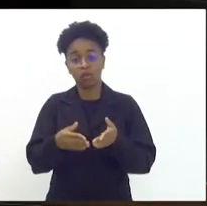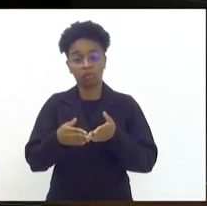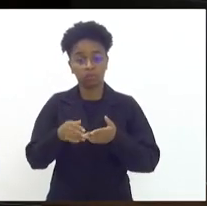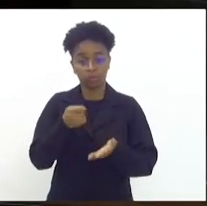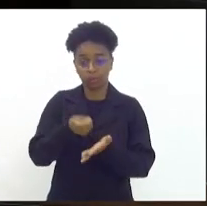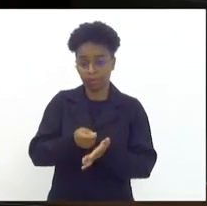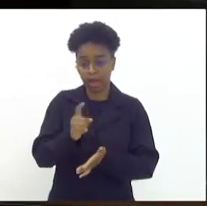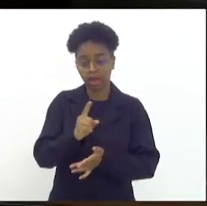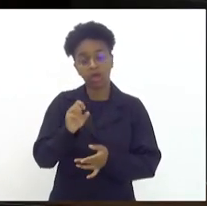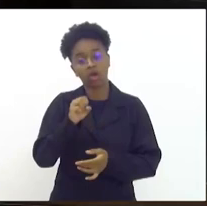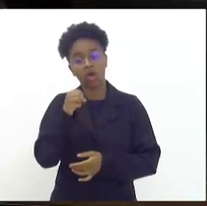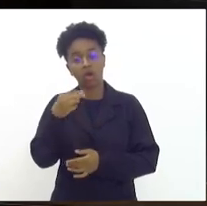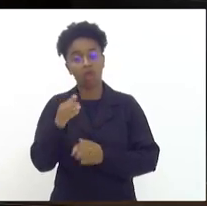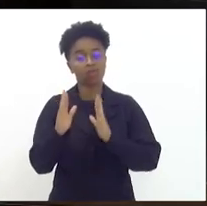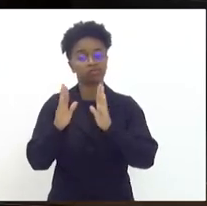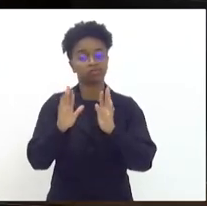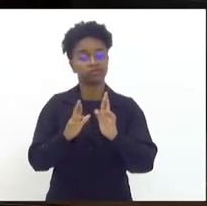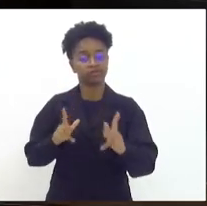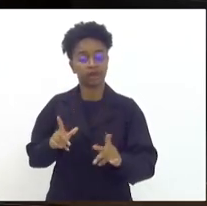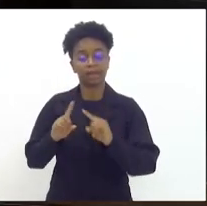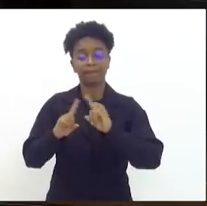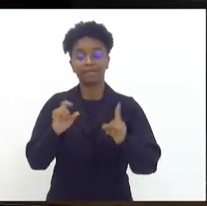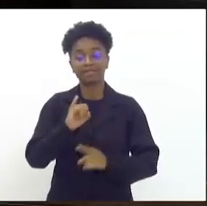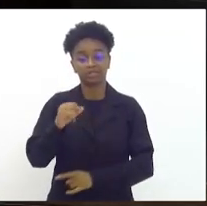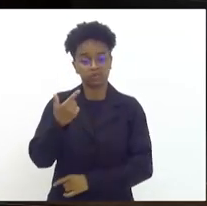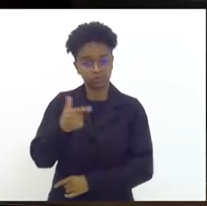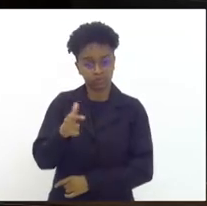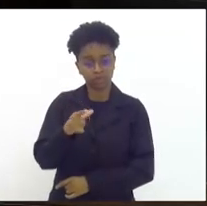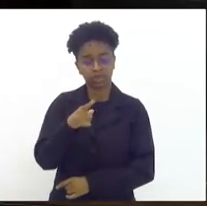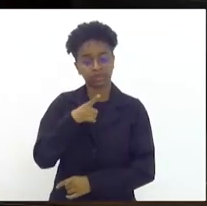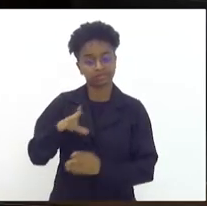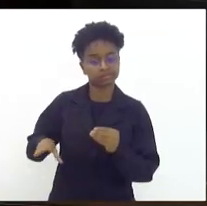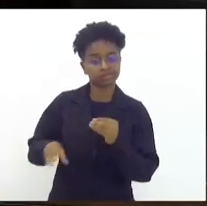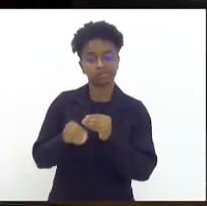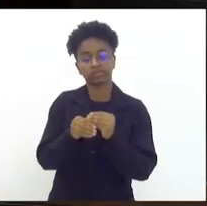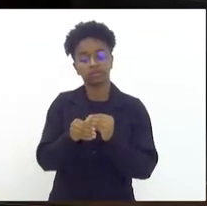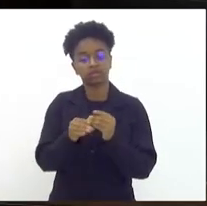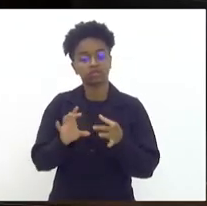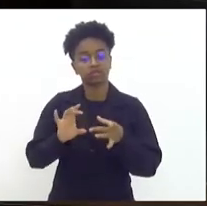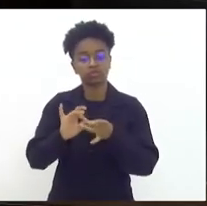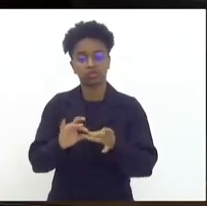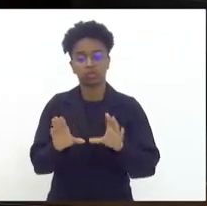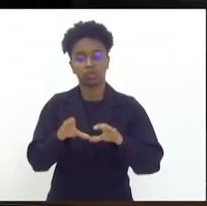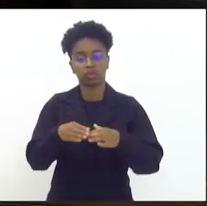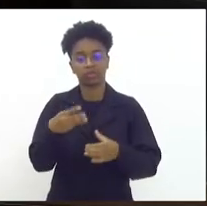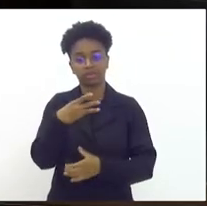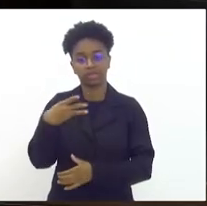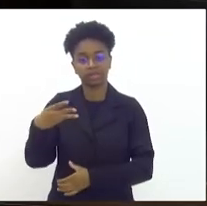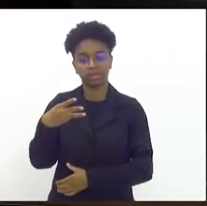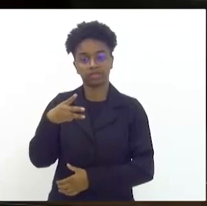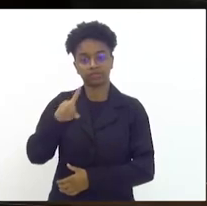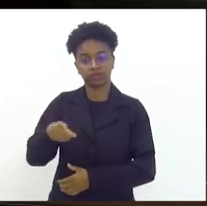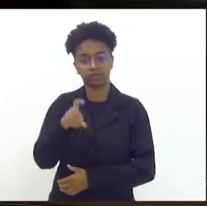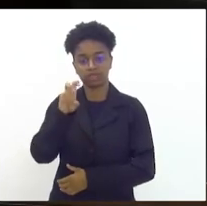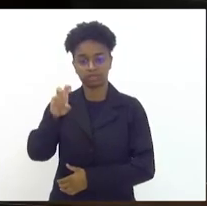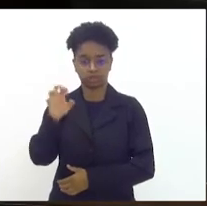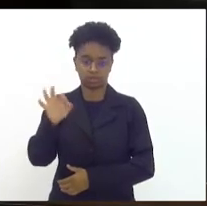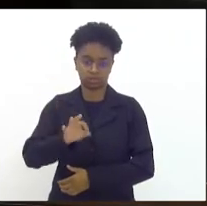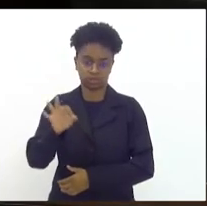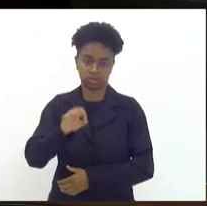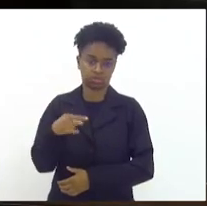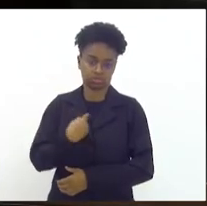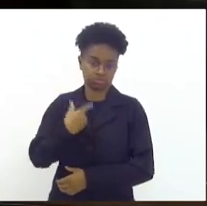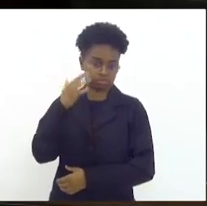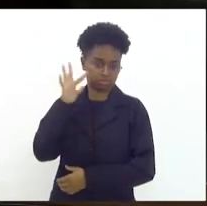regime diferenciado Quem não tiver nisso vai estar na alíquota dos Pobres mortais de 33 a 33,5 estimativas